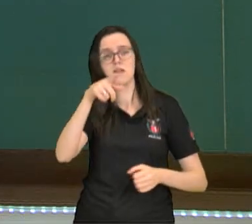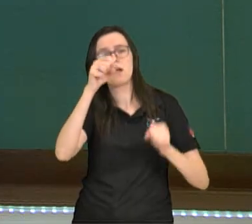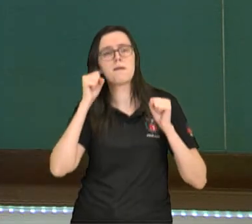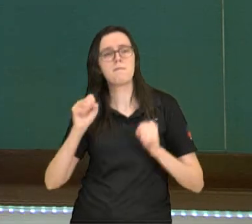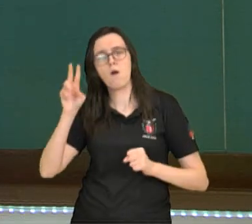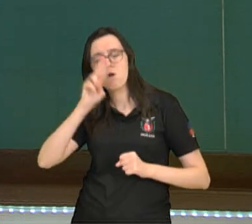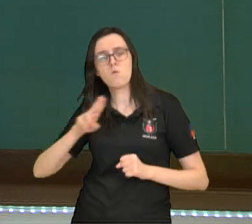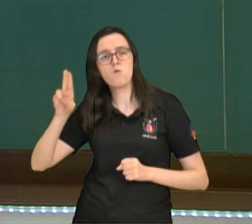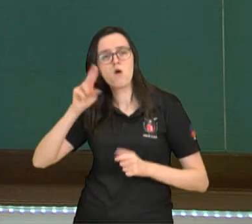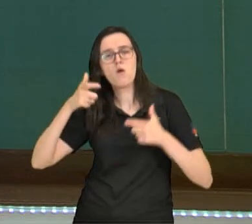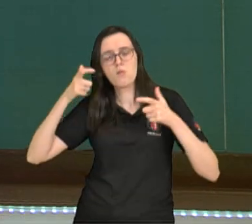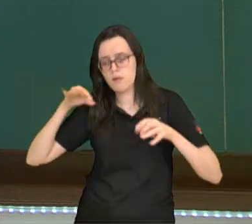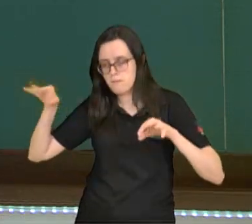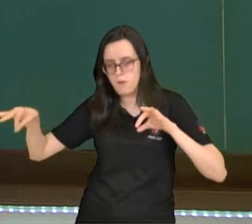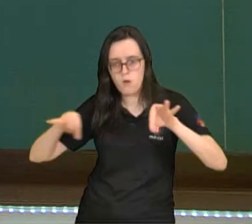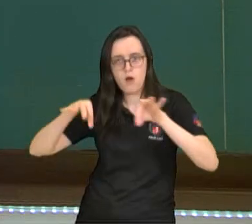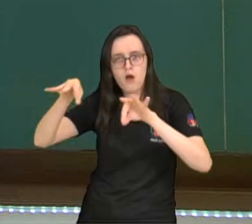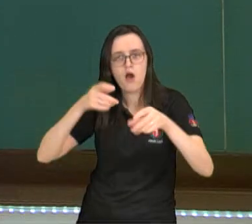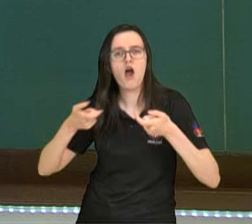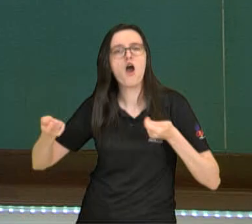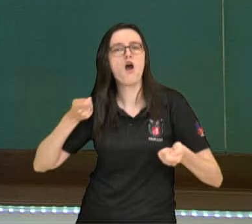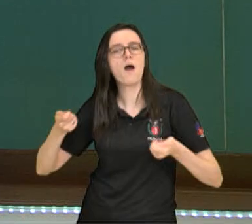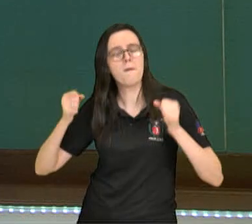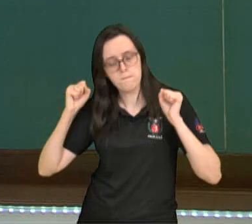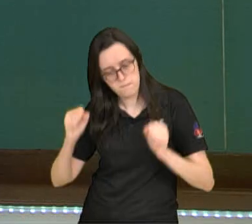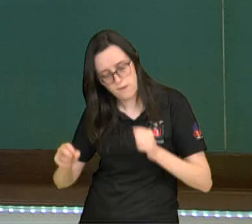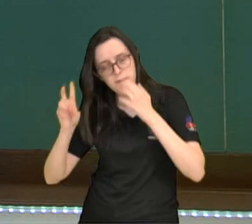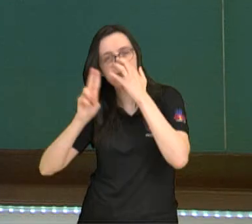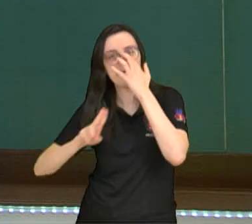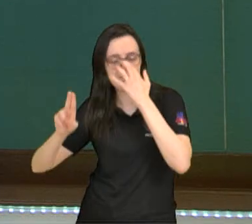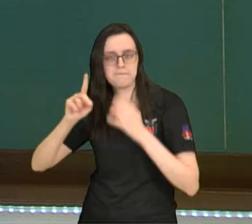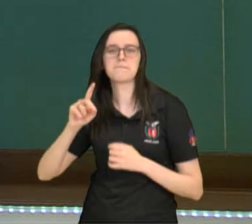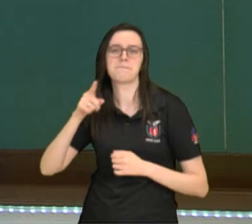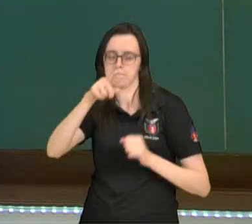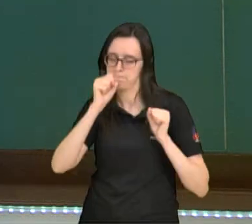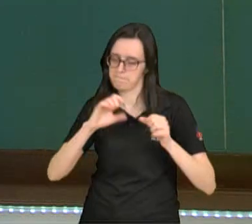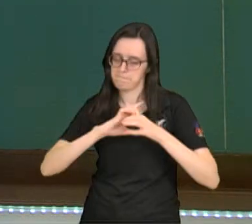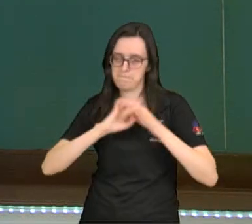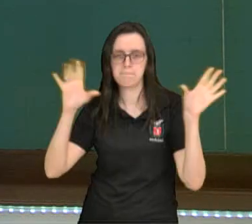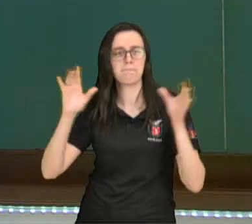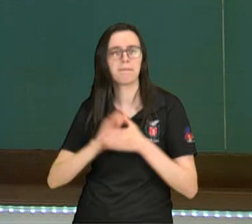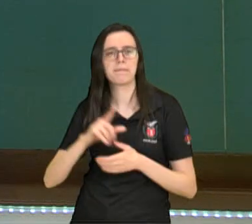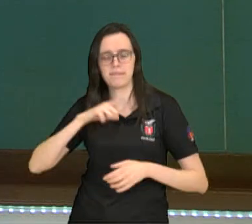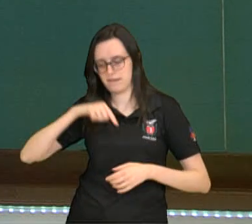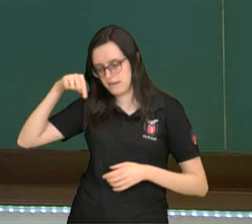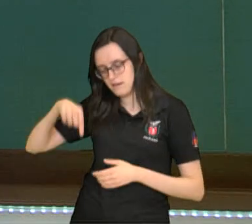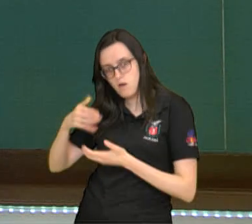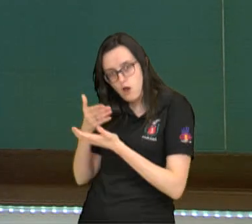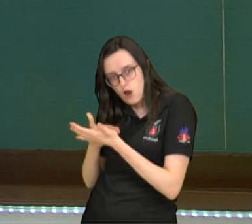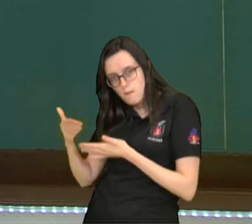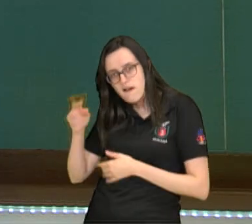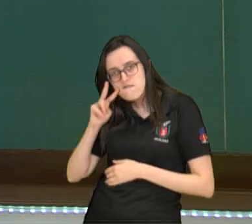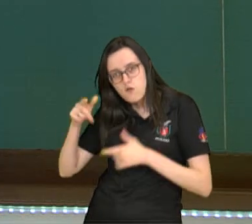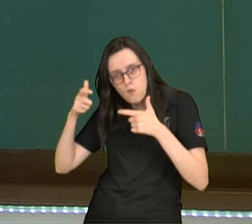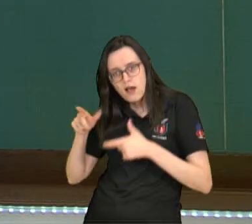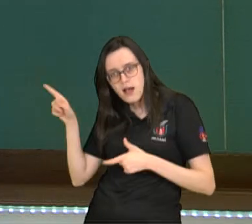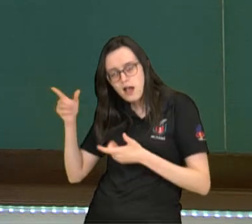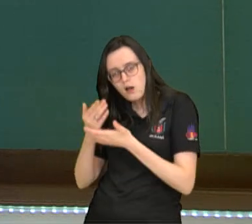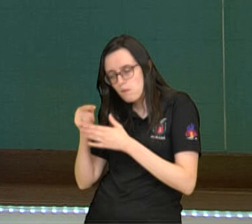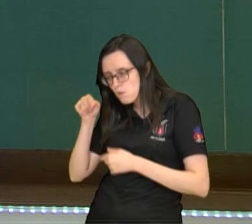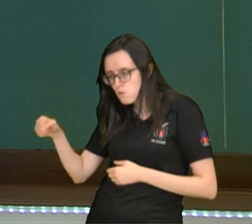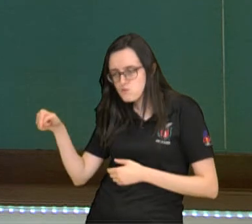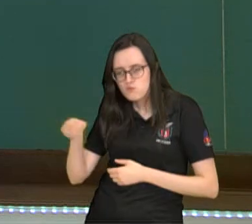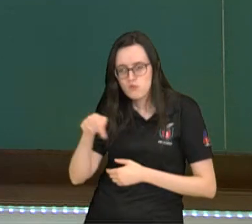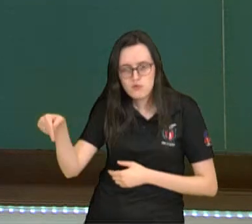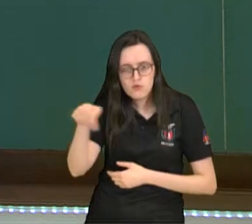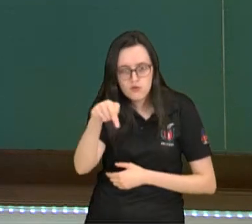pode usar os pontos de controle, que nem a gente viu lá atrás. Ó, aqui é onde inicia no triângulo, tá? Ele tem que passar por